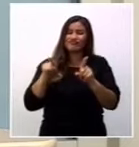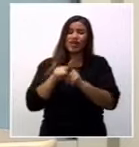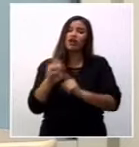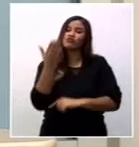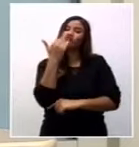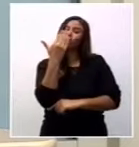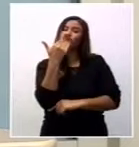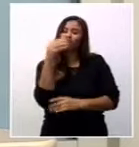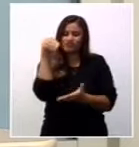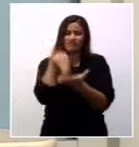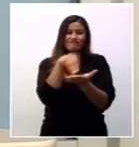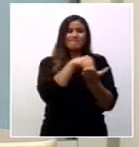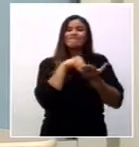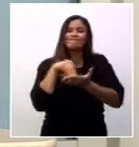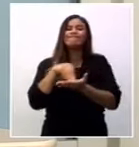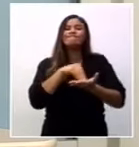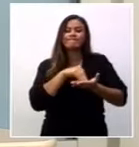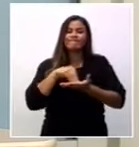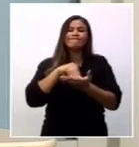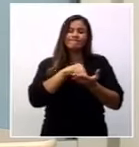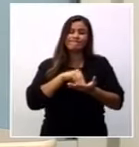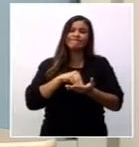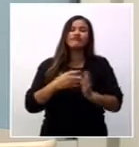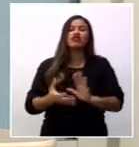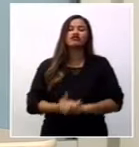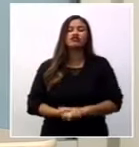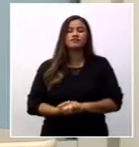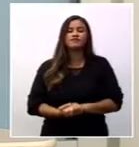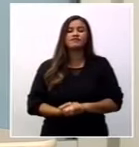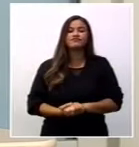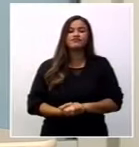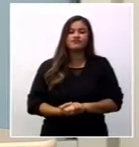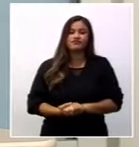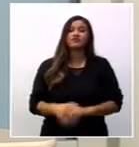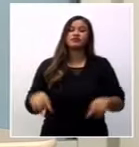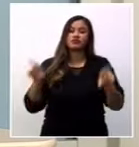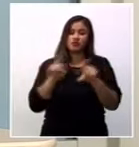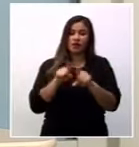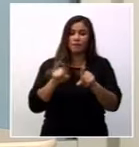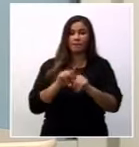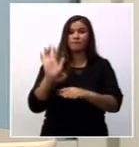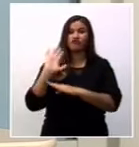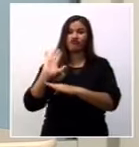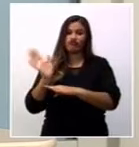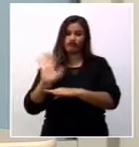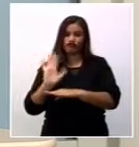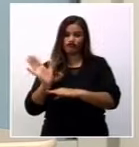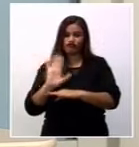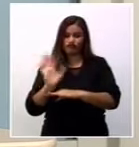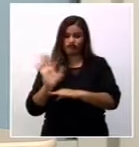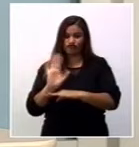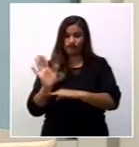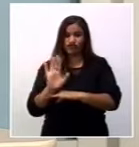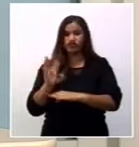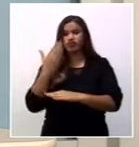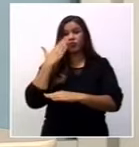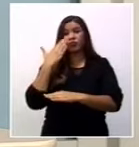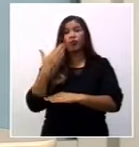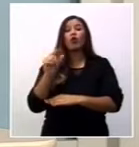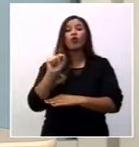gente também é importante tocar nesse ponto. E num outro trecho do vídeo, né, numa segunda